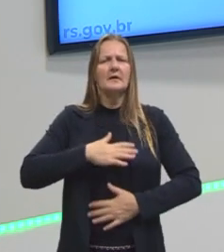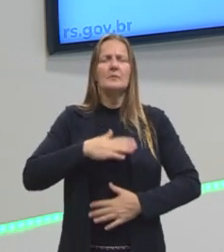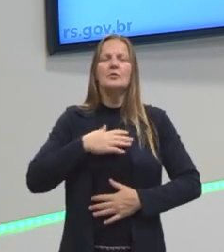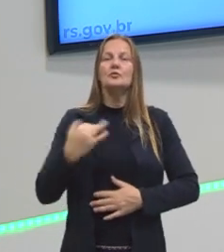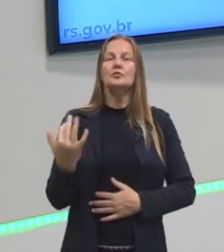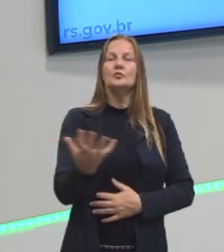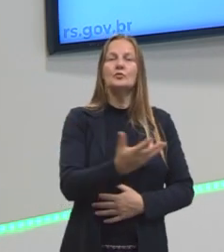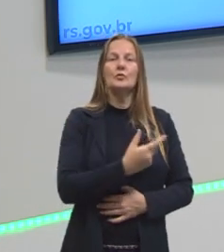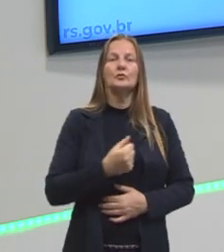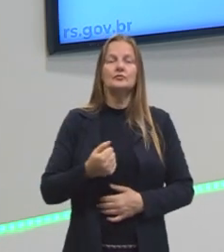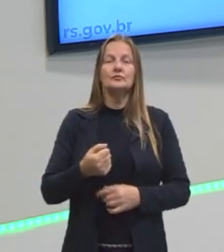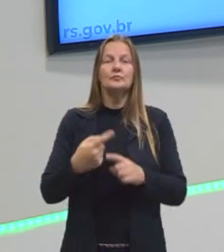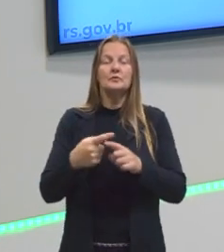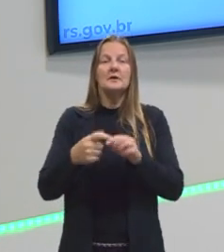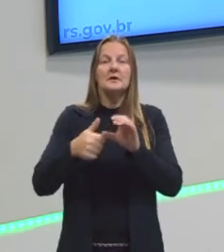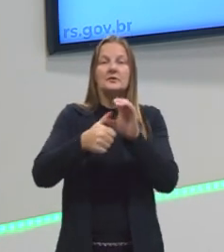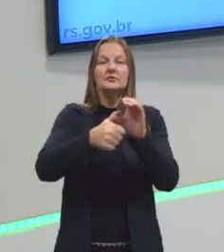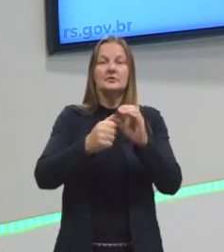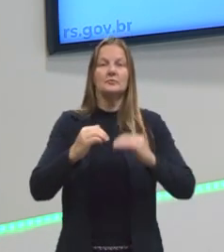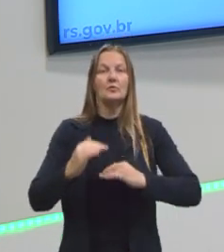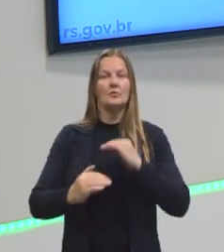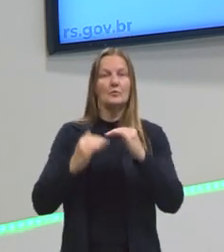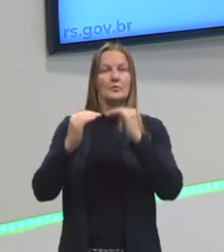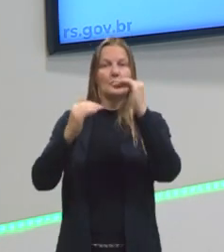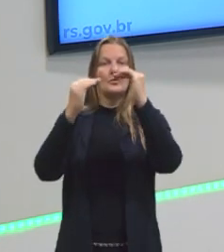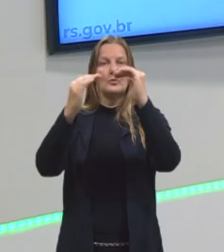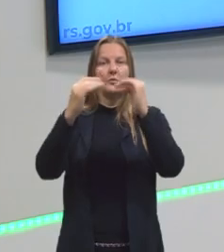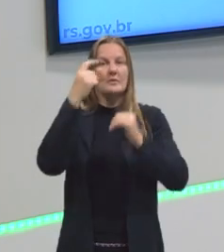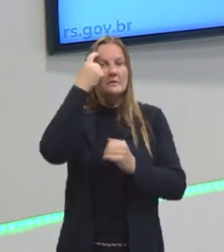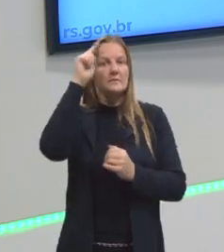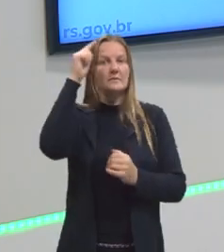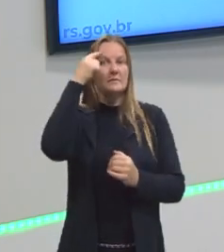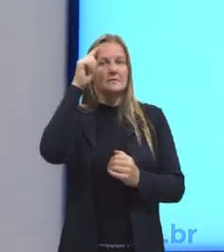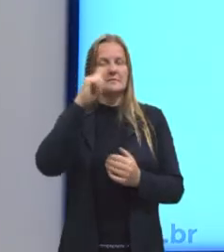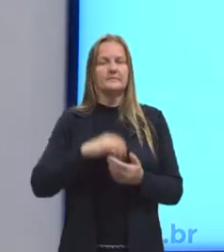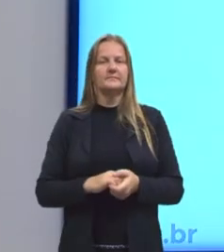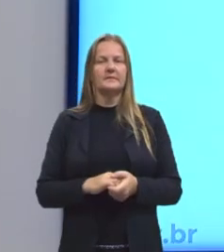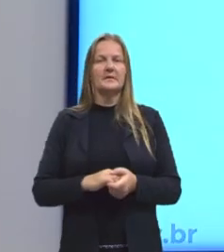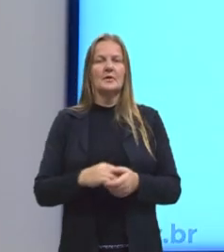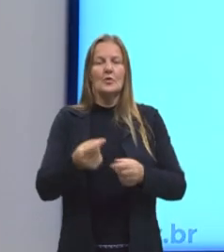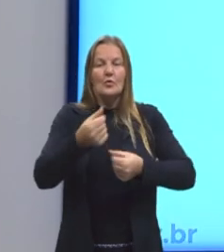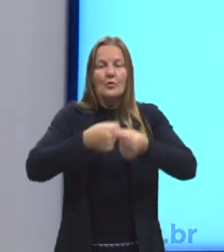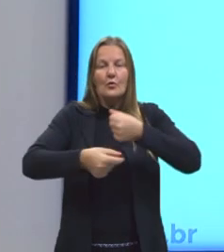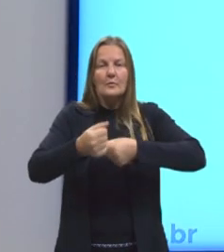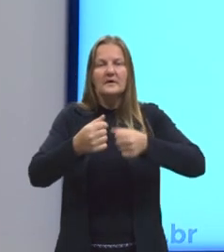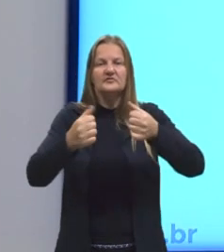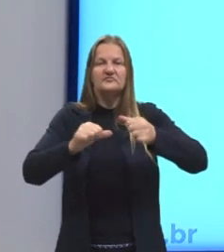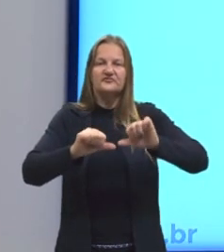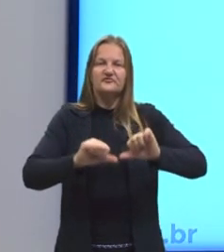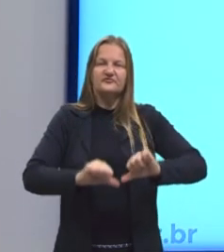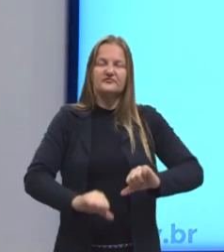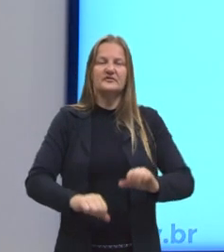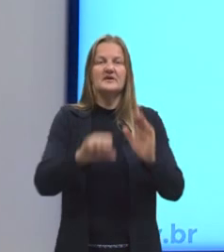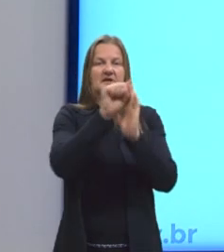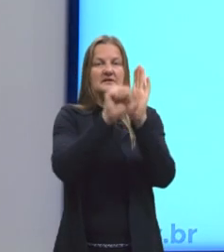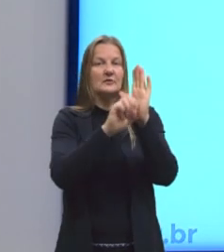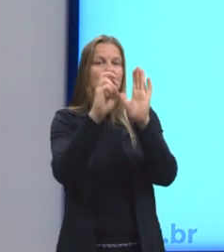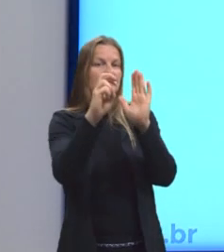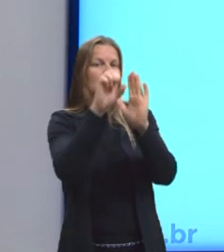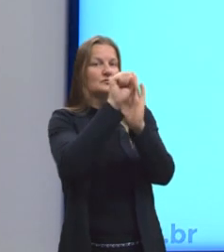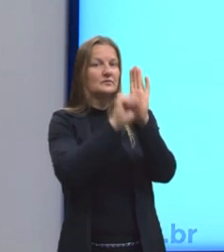isso favorece o cristianismo a pregar as suas ideias O enfraquecimento do Comércio que no século XXI 56 né